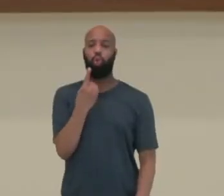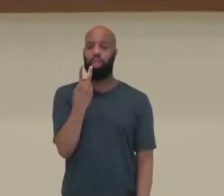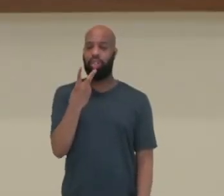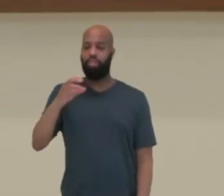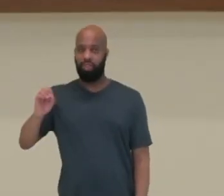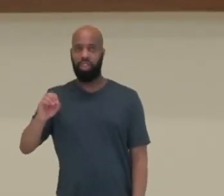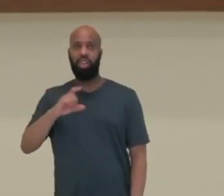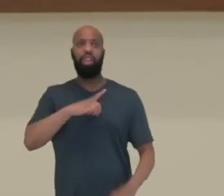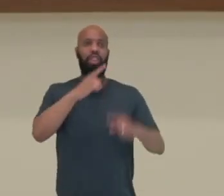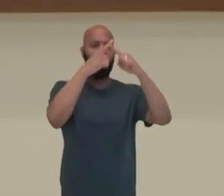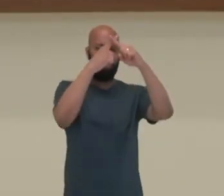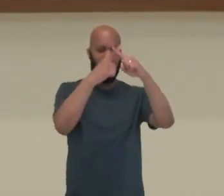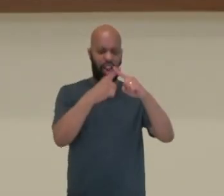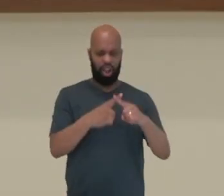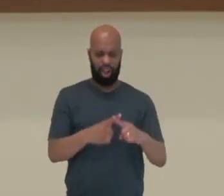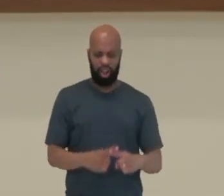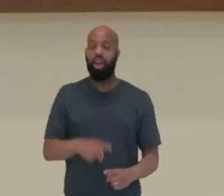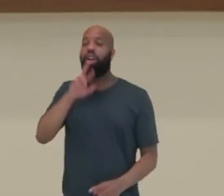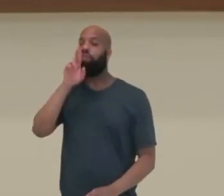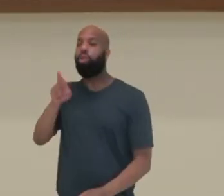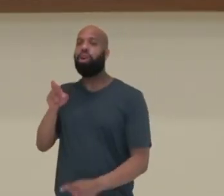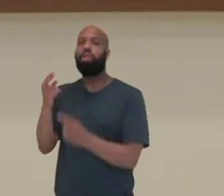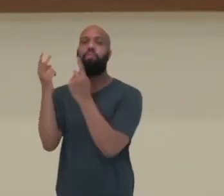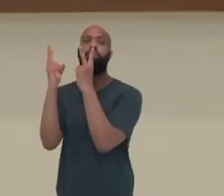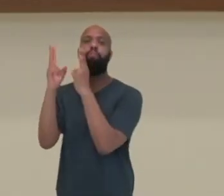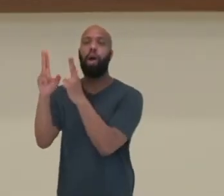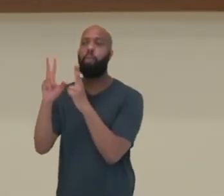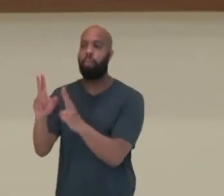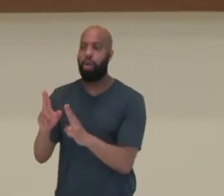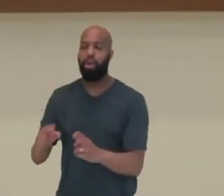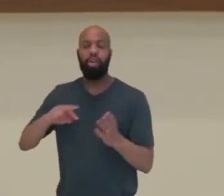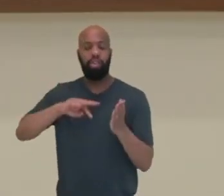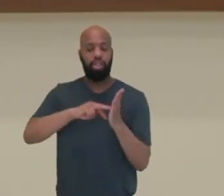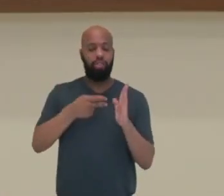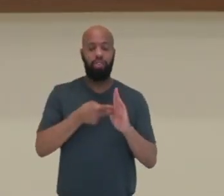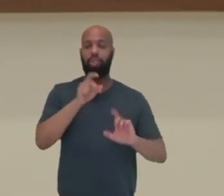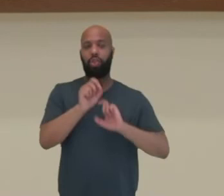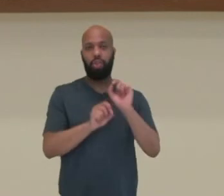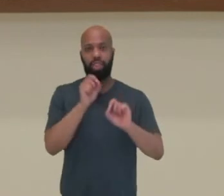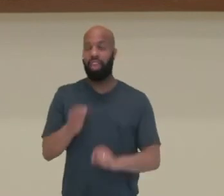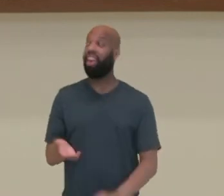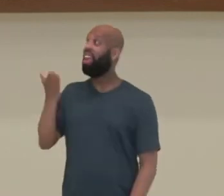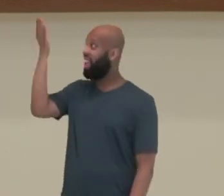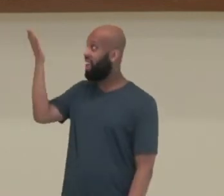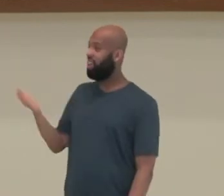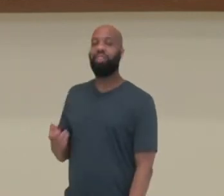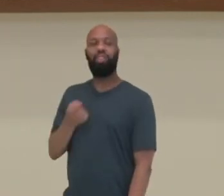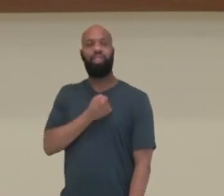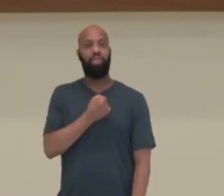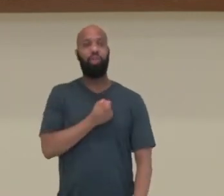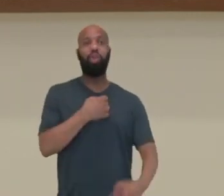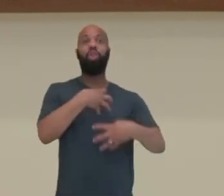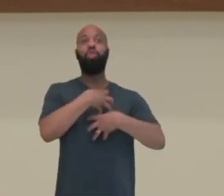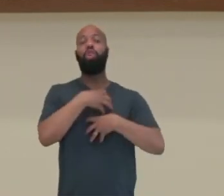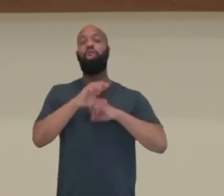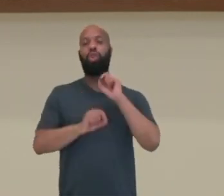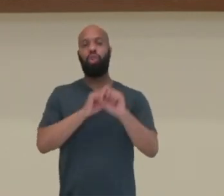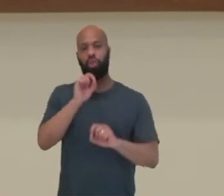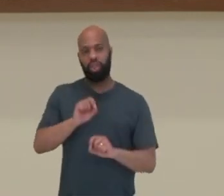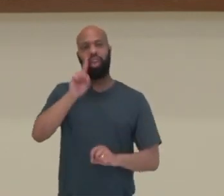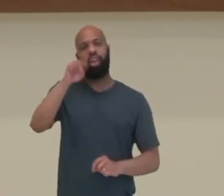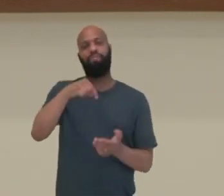esses valores deu o mesmo resultado, significa, pessoal, que esses valores